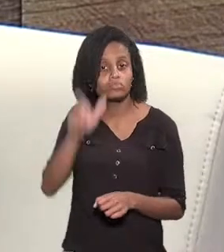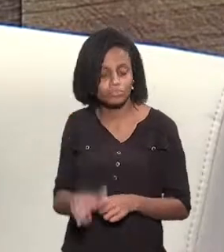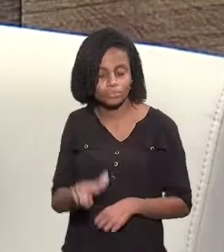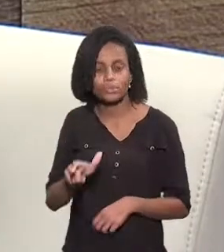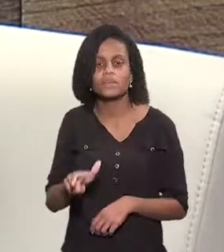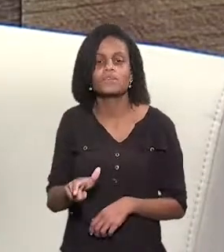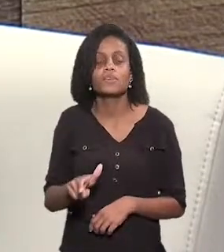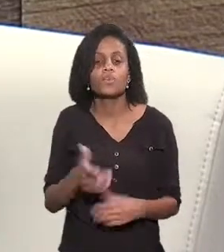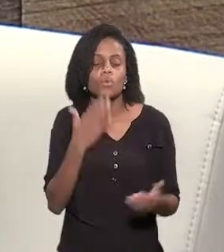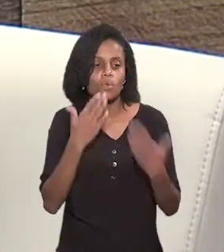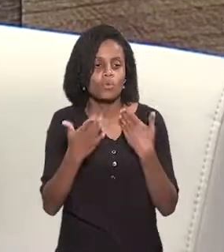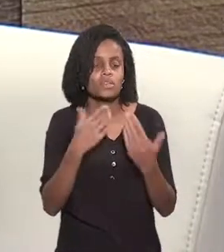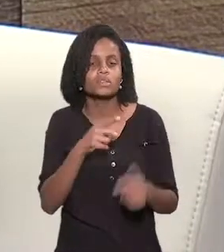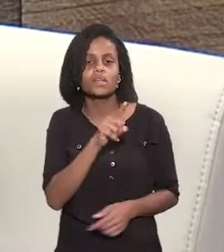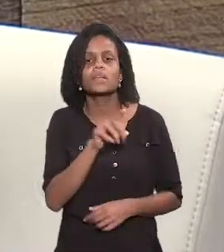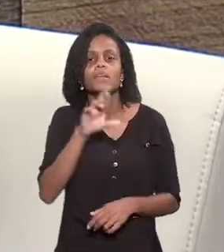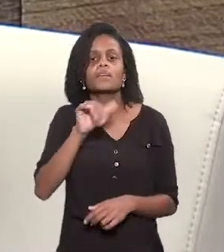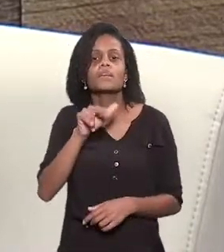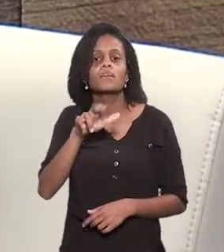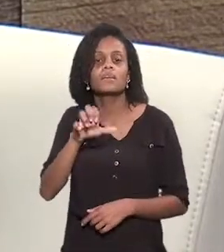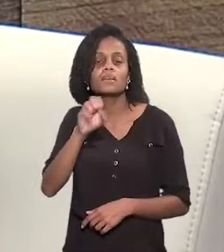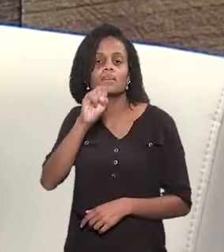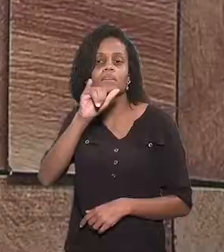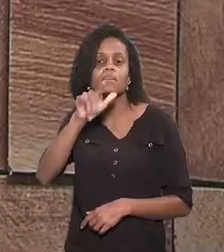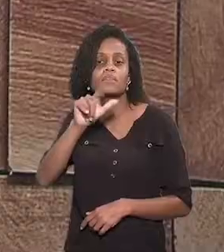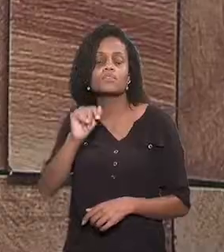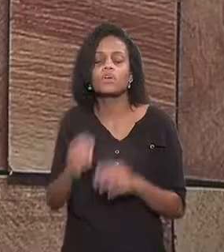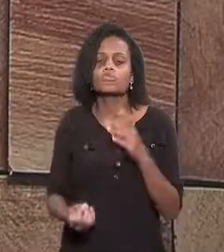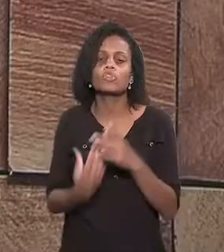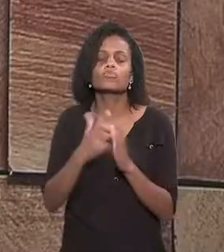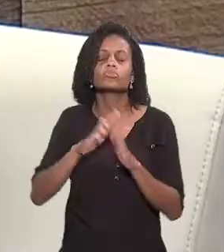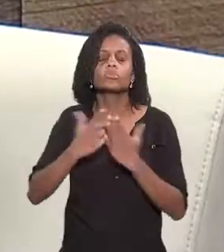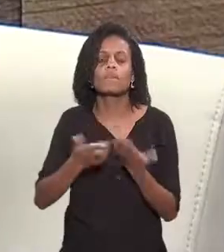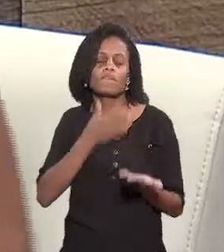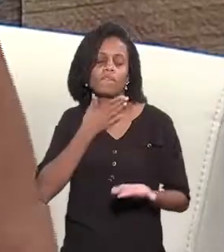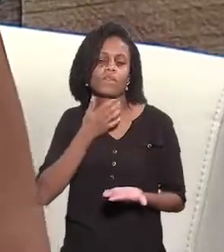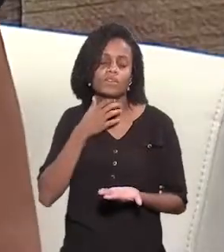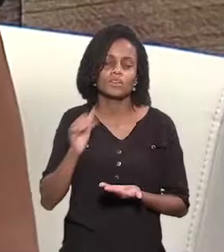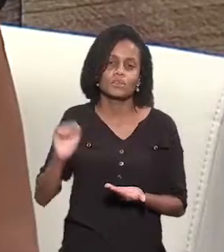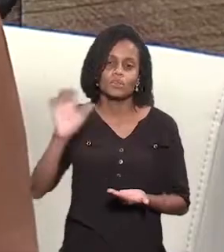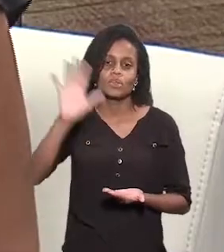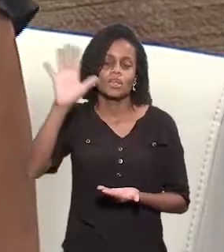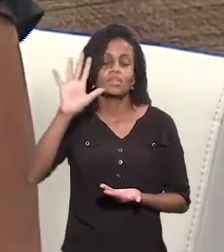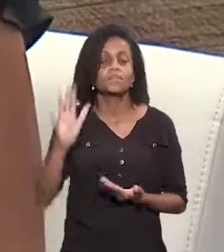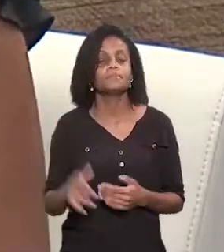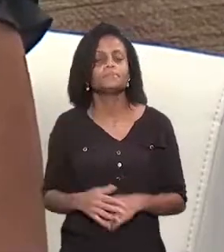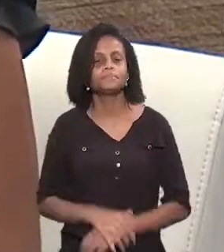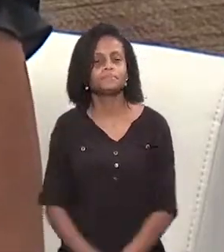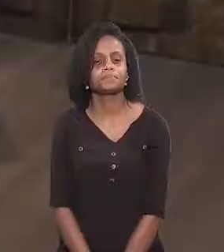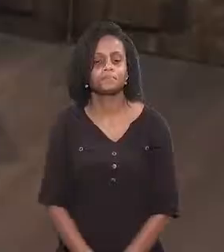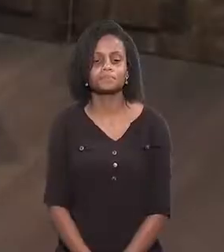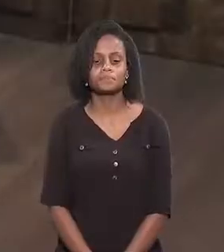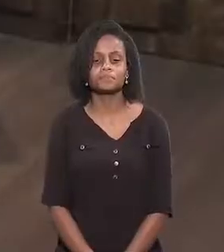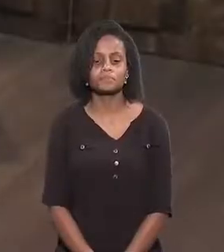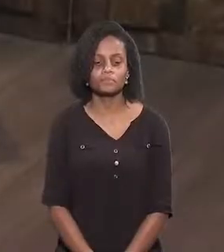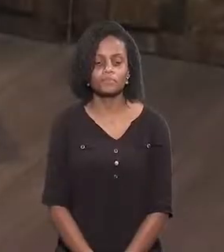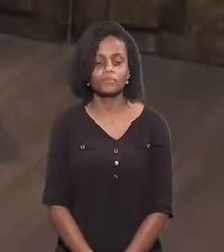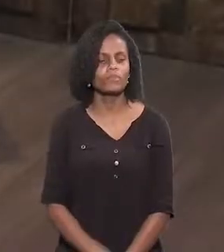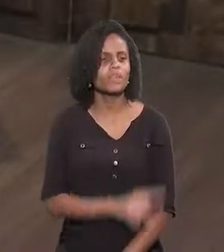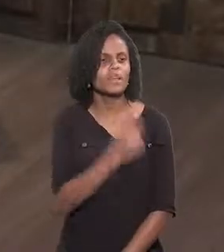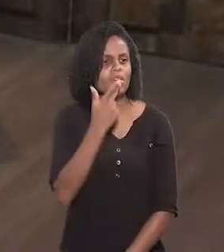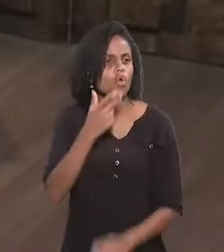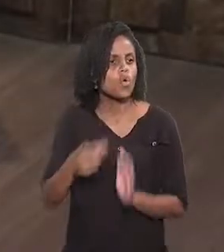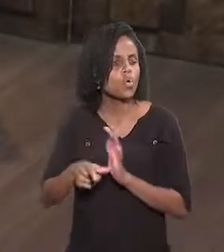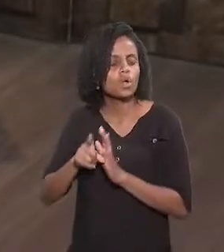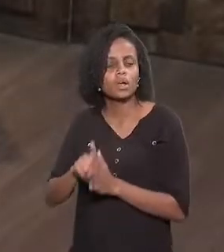Estamos de volta com o terceiro bloco do Perfil, conversando hoje com o René Silva, criador do Voz das Comunidades. René, uma coisa muito legal